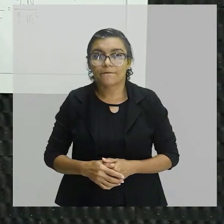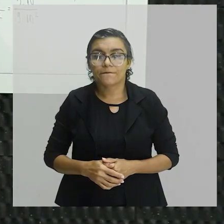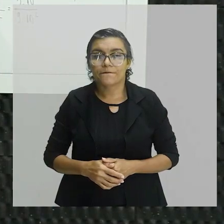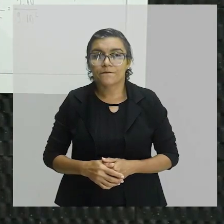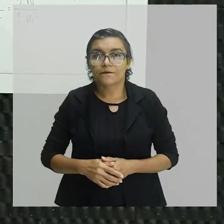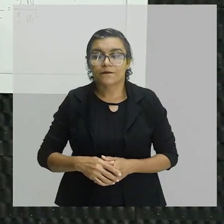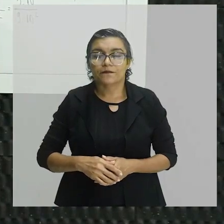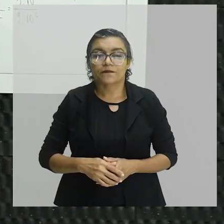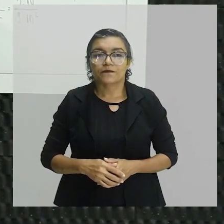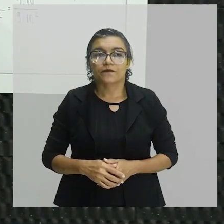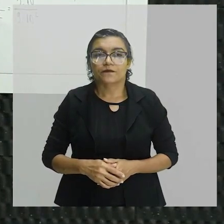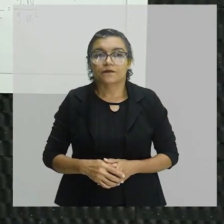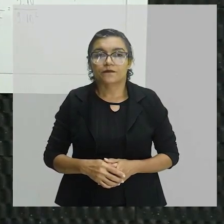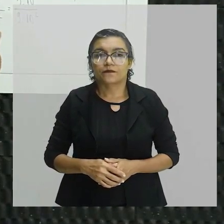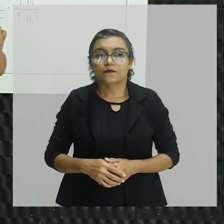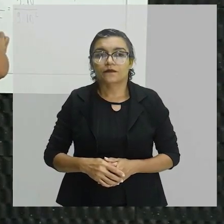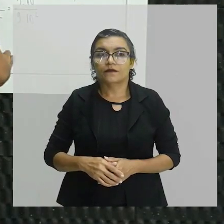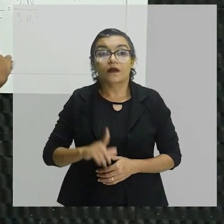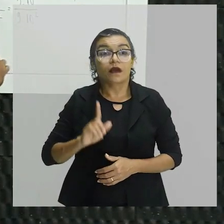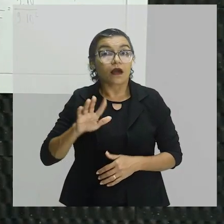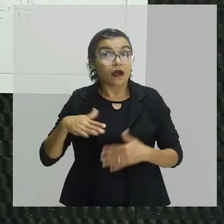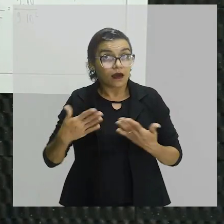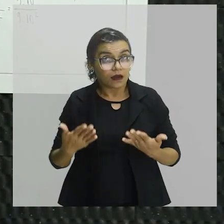Então, esse